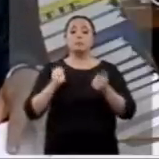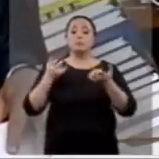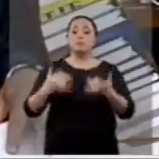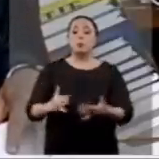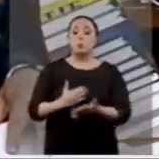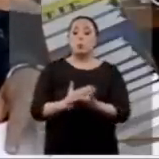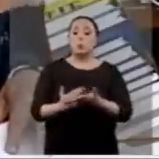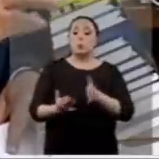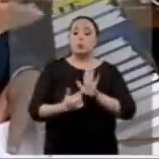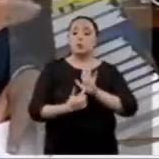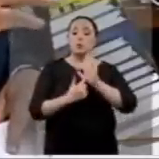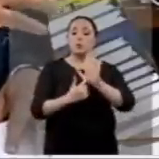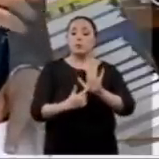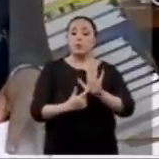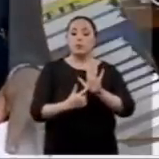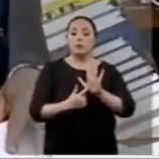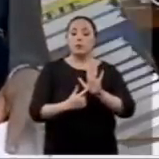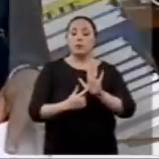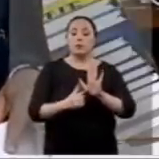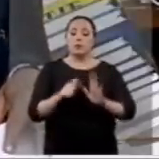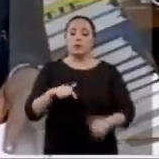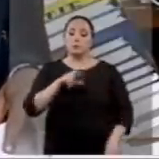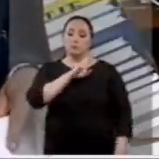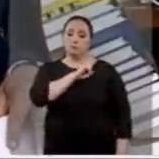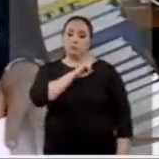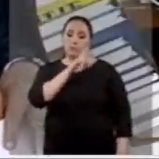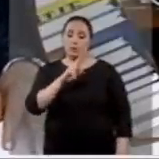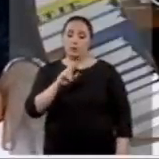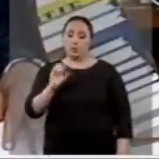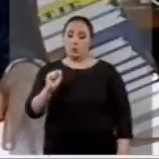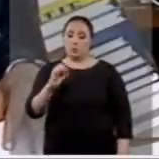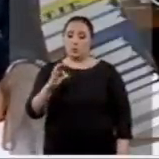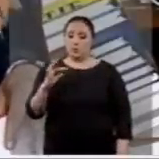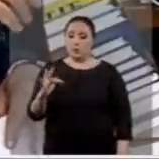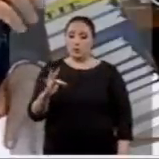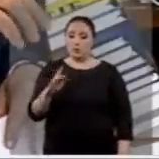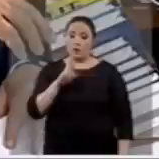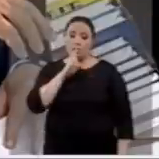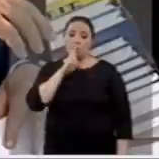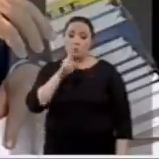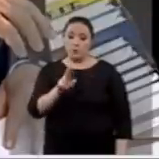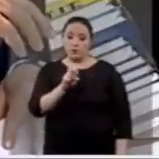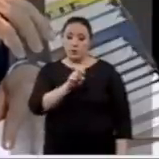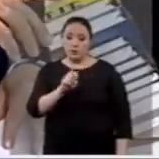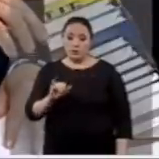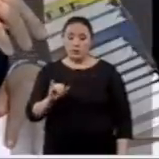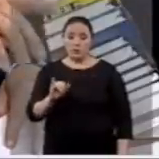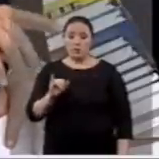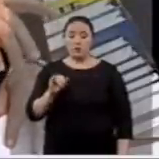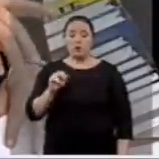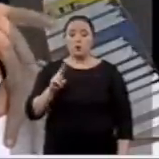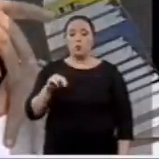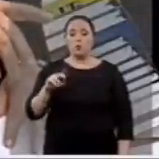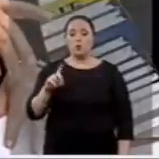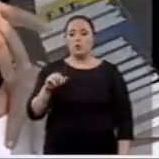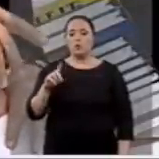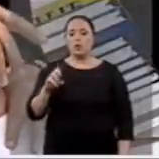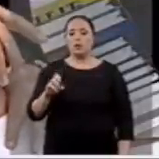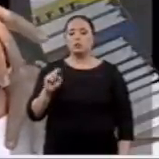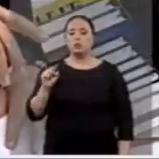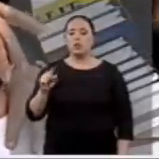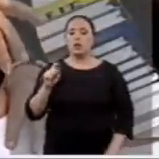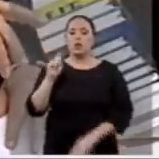apontando que caberá ao Supremo responder se a unidade, se o